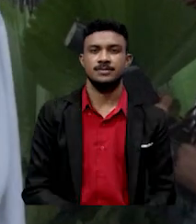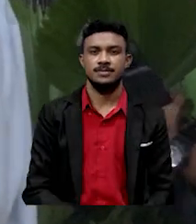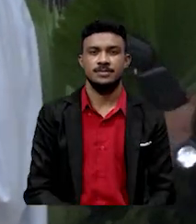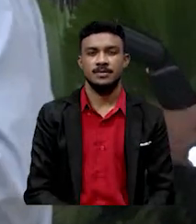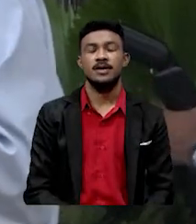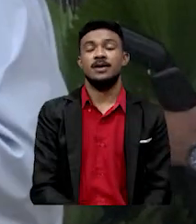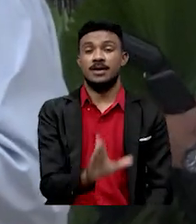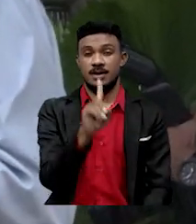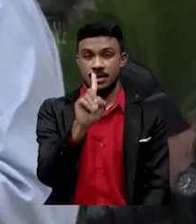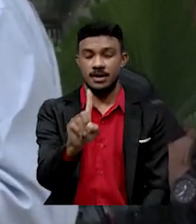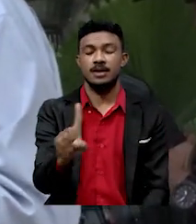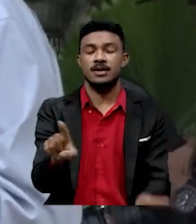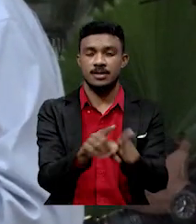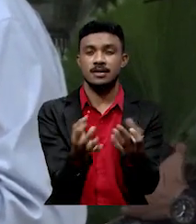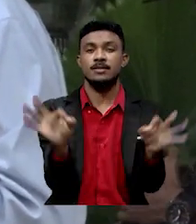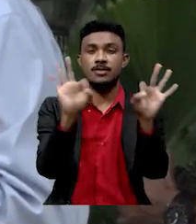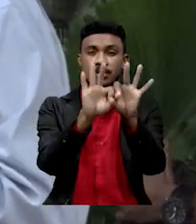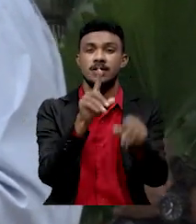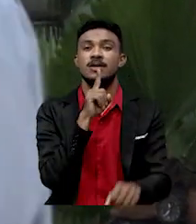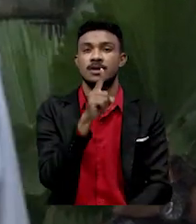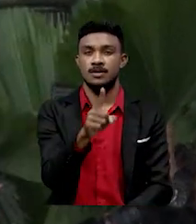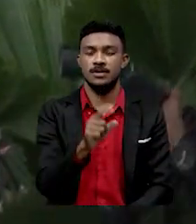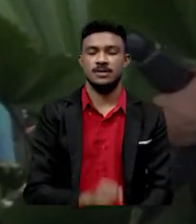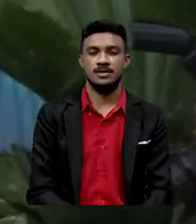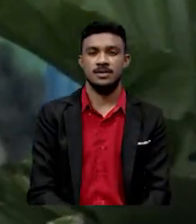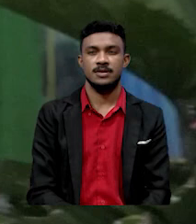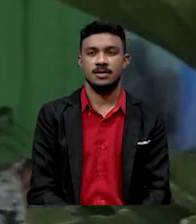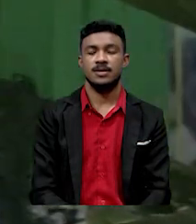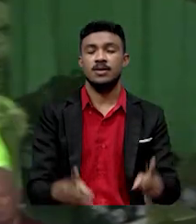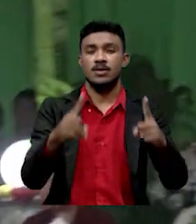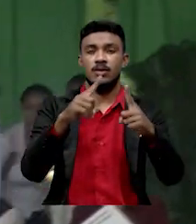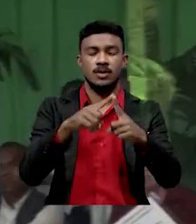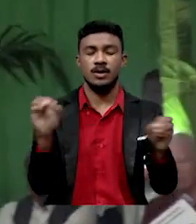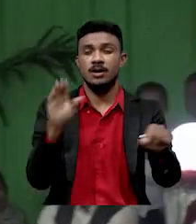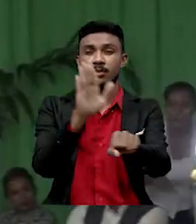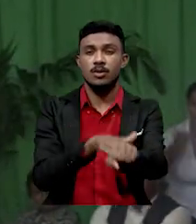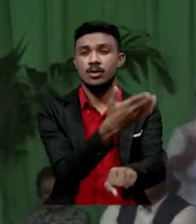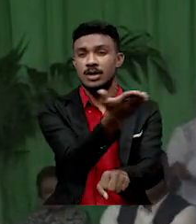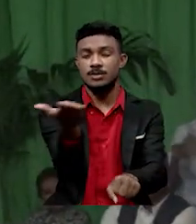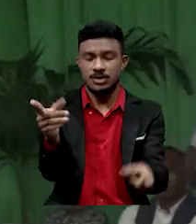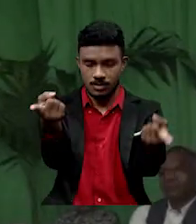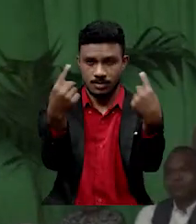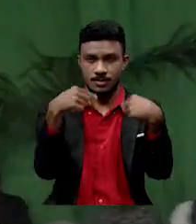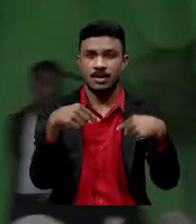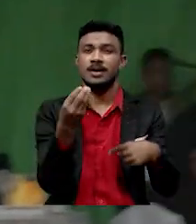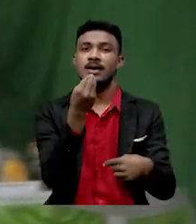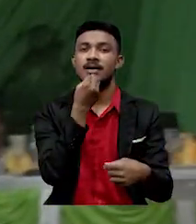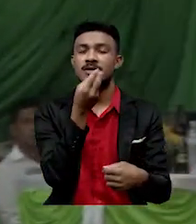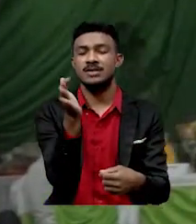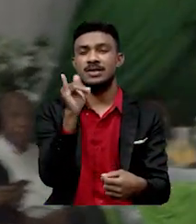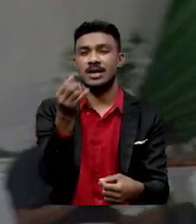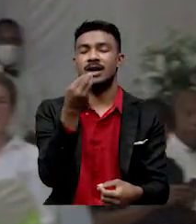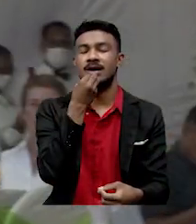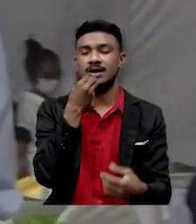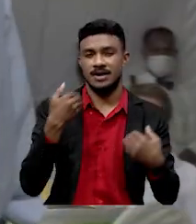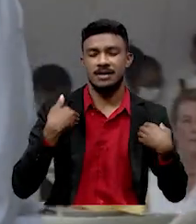E de nem é importante que teves. Hoje lá, o poluído pode ser de uma rãe, pode ser a rãe e uma rãe